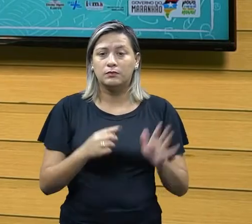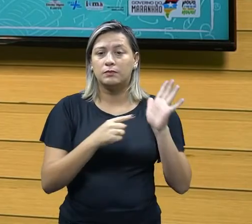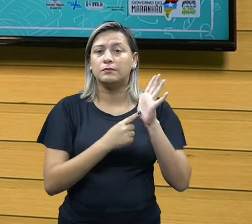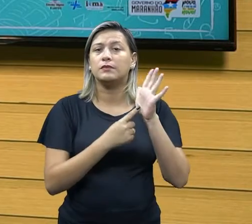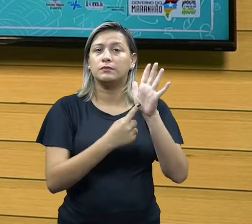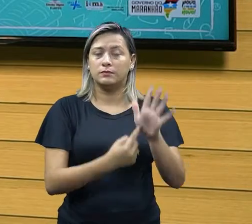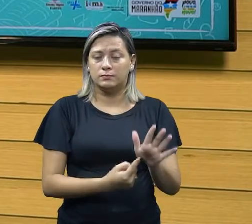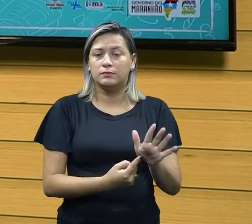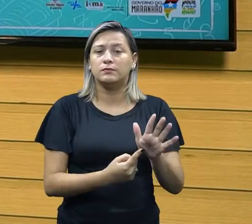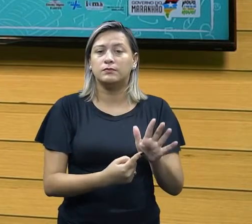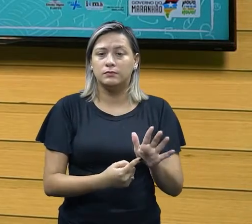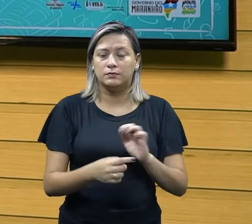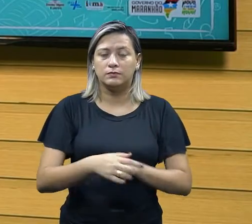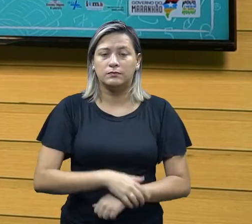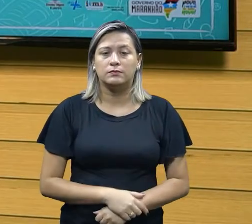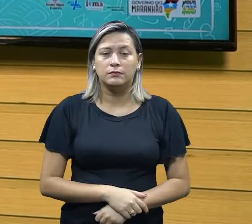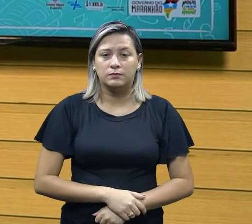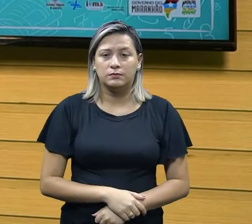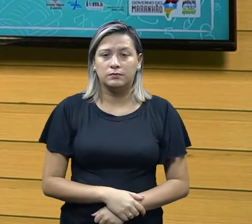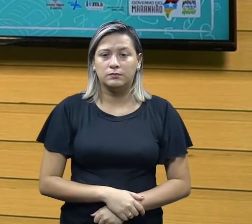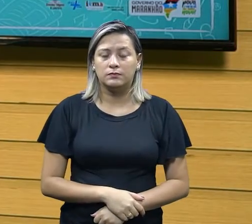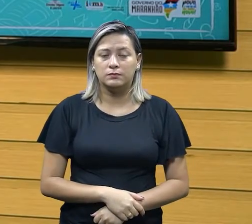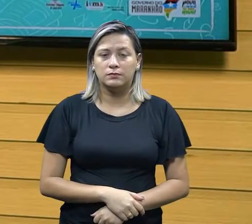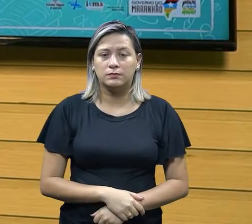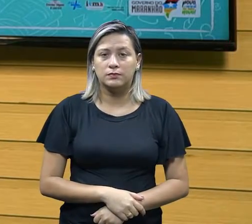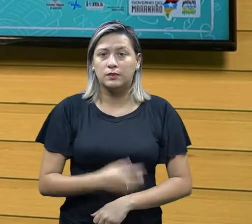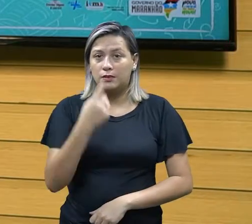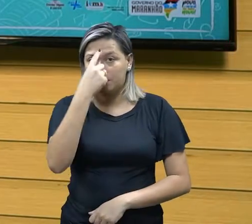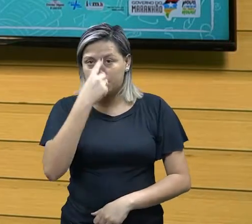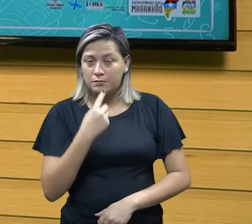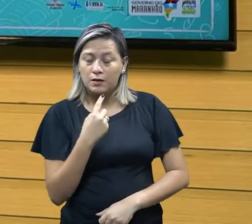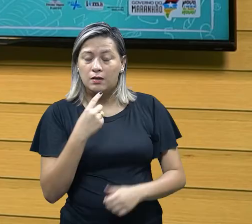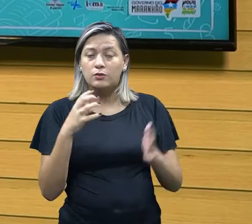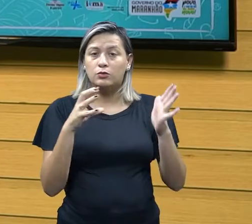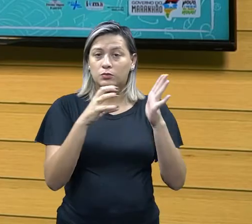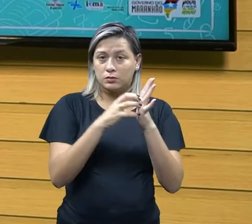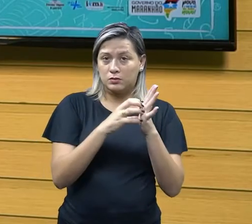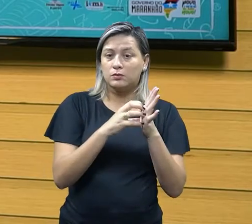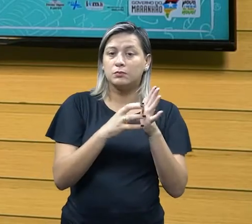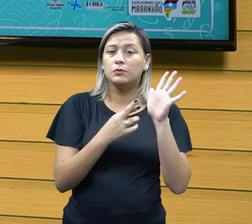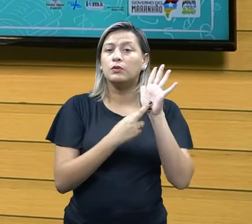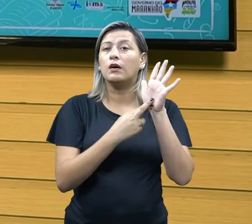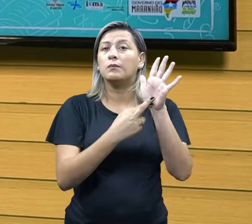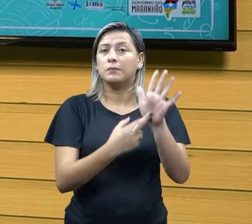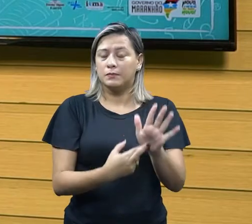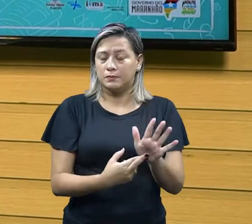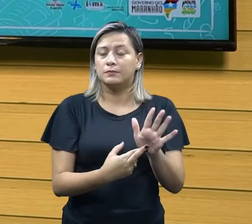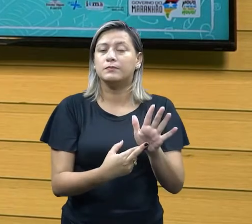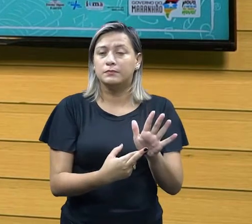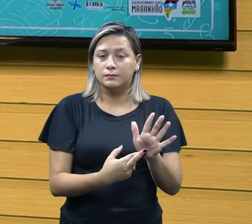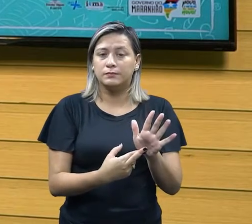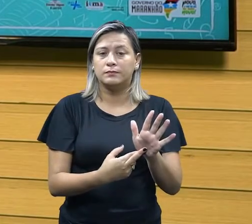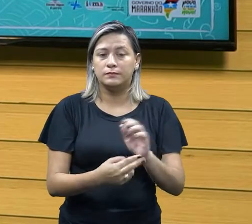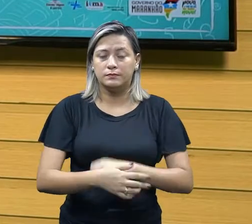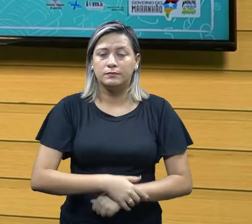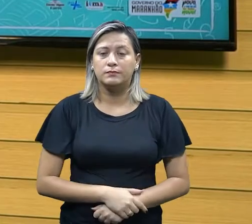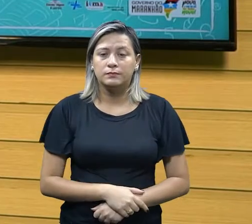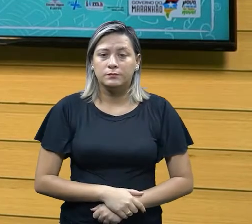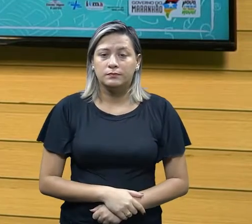aparecer este símbolo que você está vendo aí, tá? Relacionado ao ponto que ele se